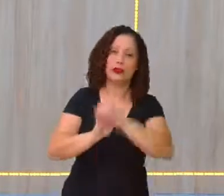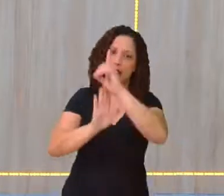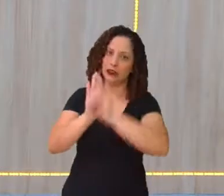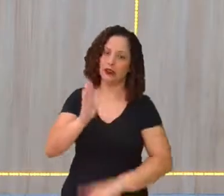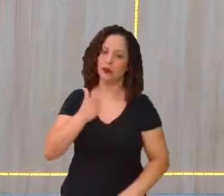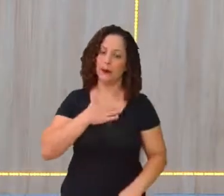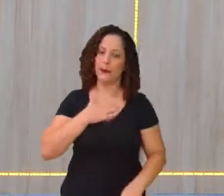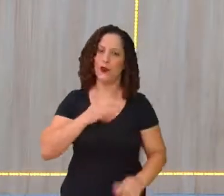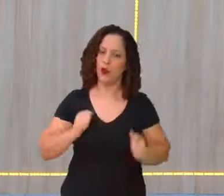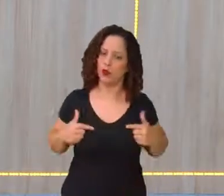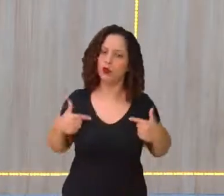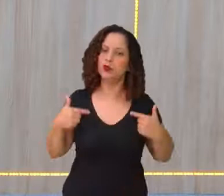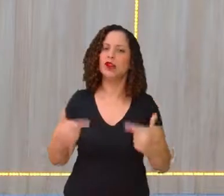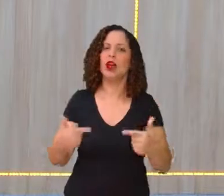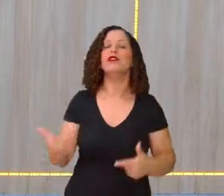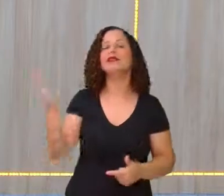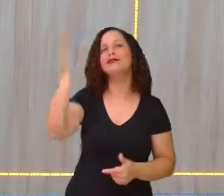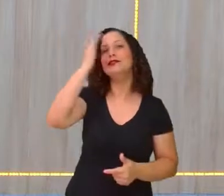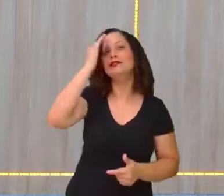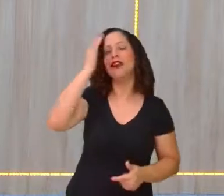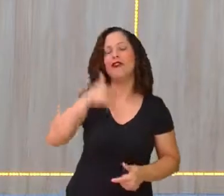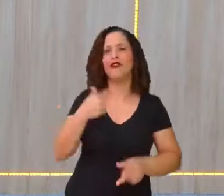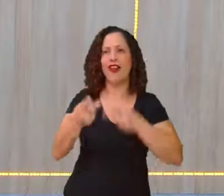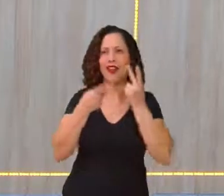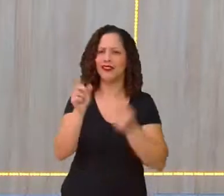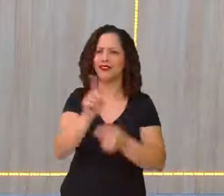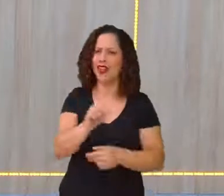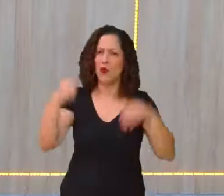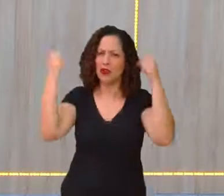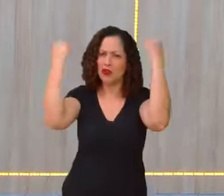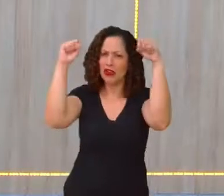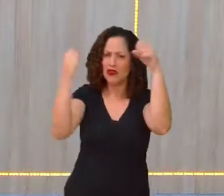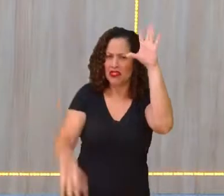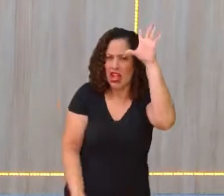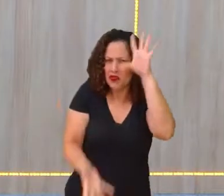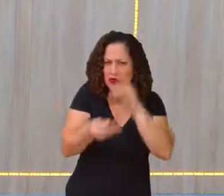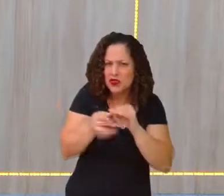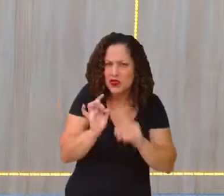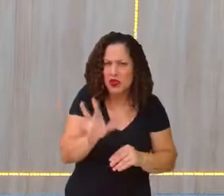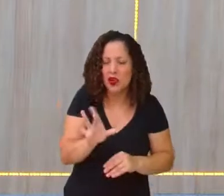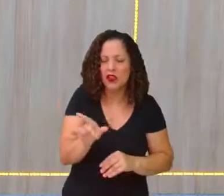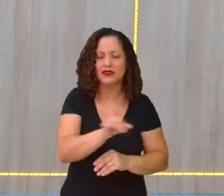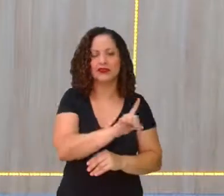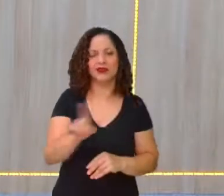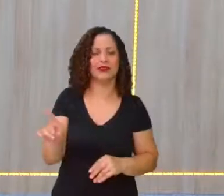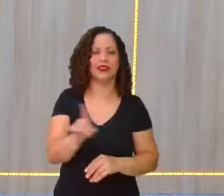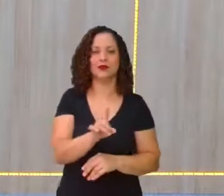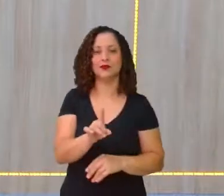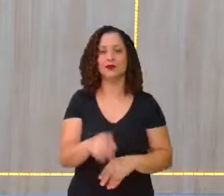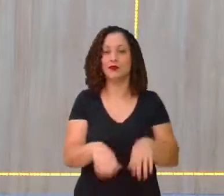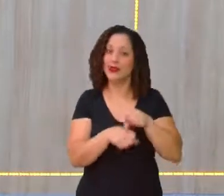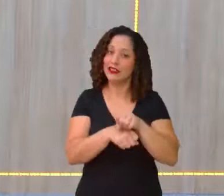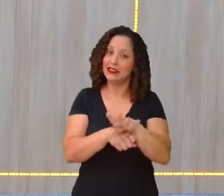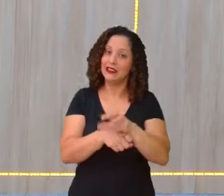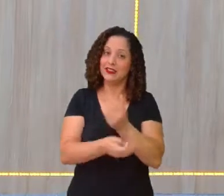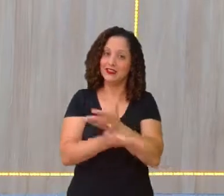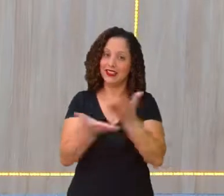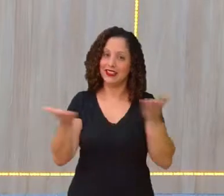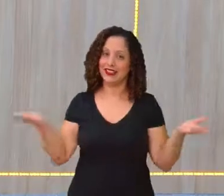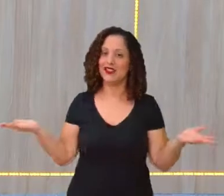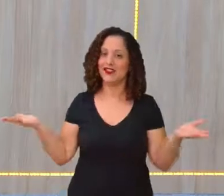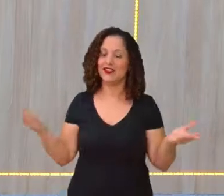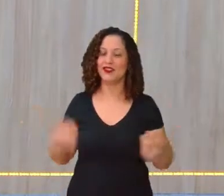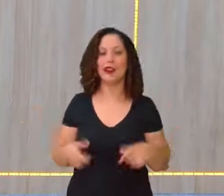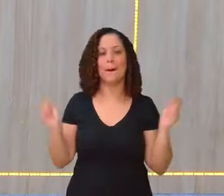naquela época. Eu disse, não, a educação física não é só isso, não é possível que seja só isso. Então, fica aí uma dica para vocês, da